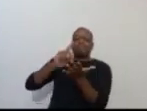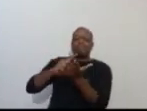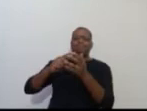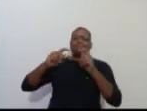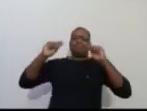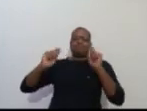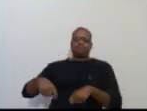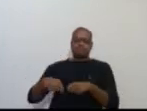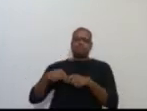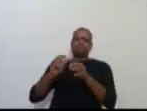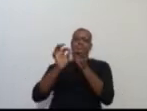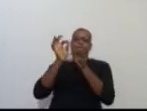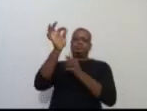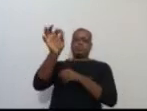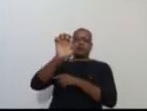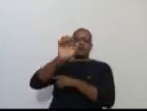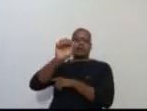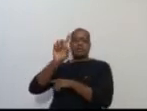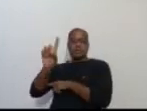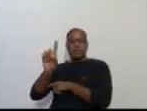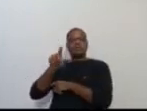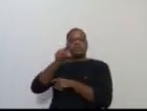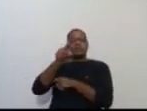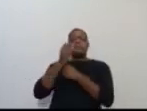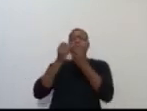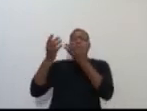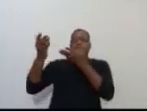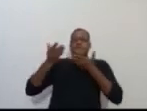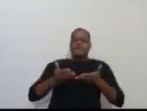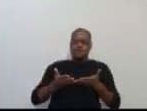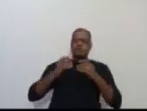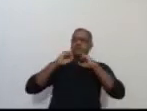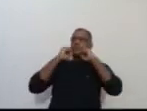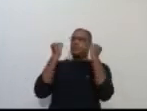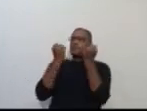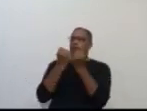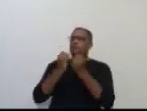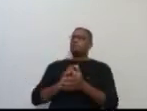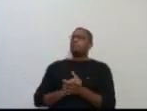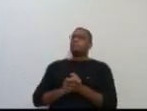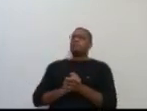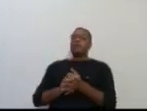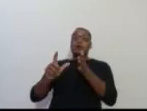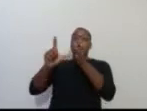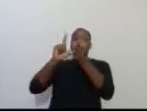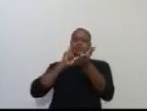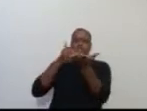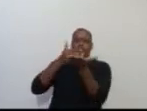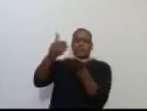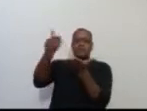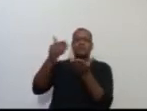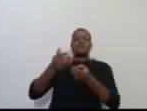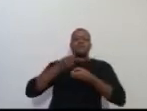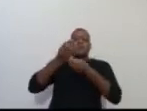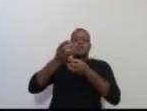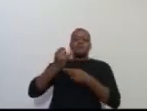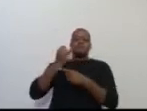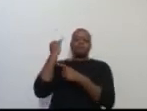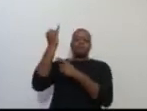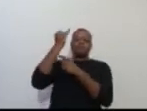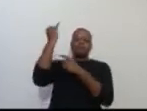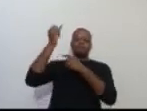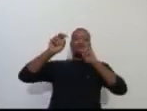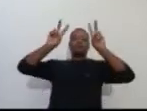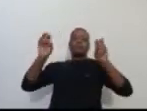seminário. Antes de iniciarmos com algumas informações importantes, informações técnicas sobre conexão, internet, nós